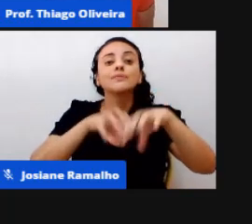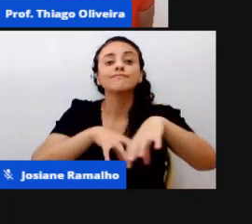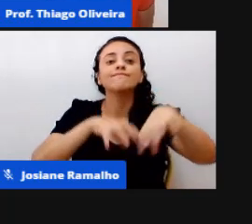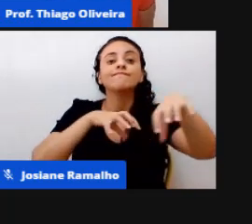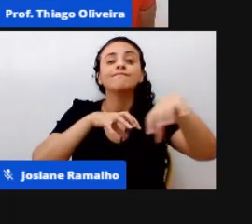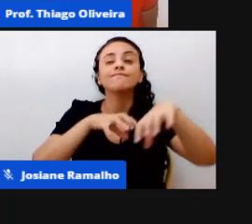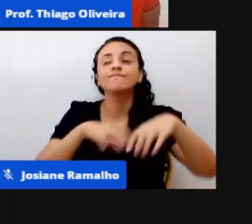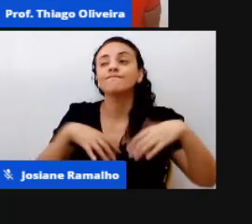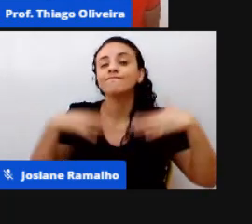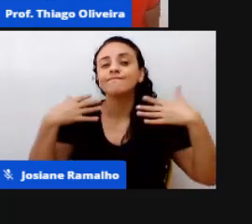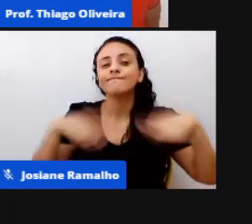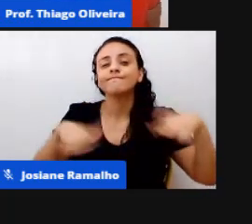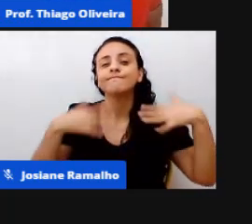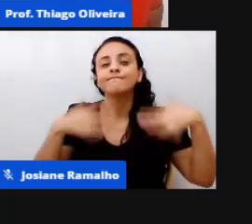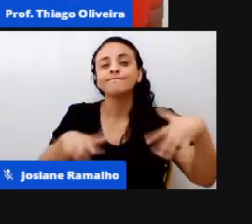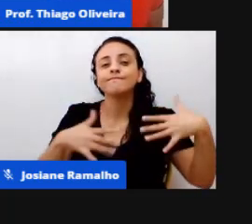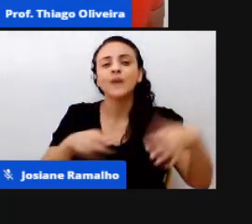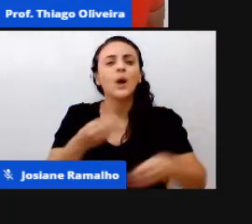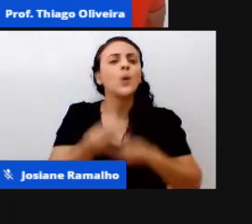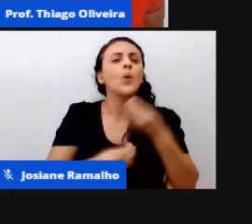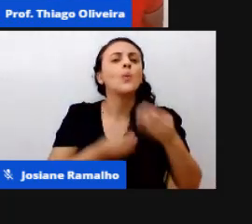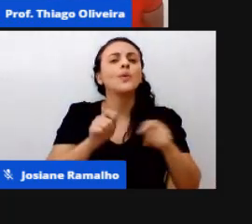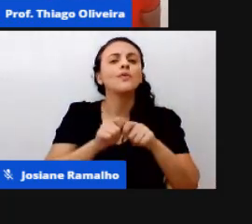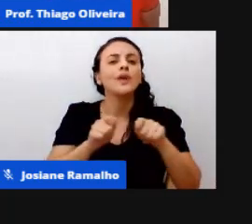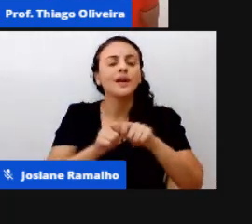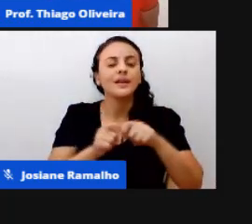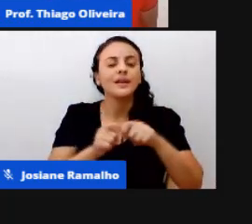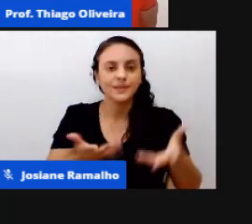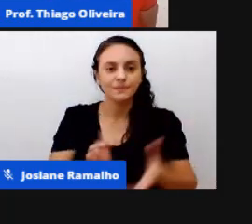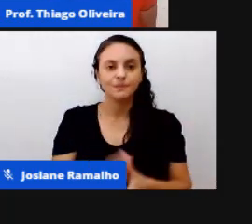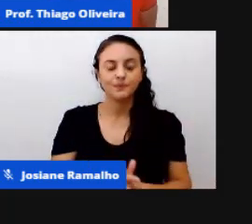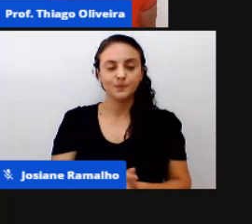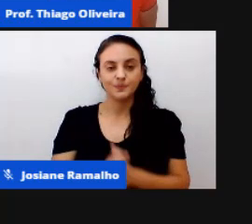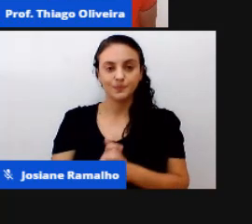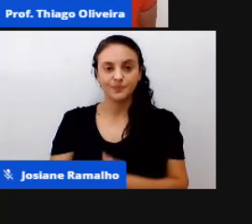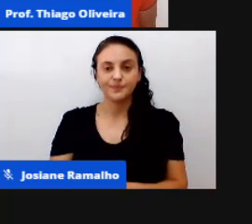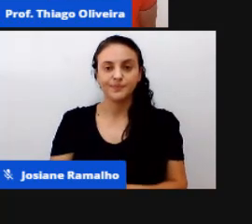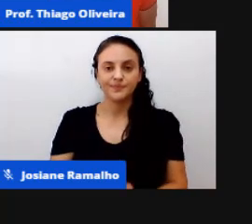é que faz isso, professor? Como é que a gente consegue fazer isso?